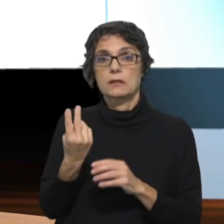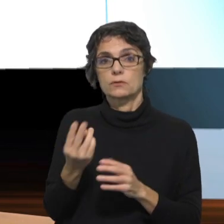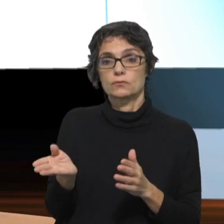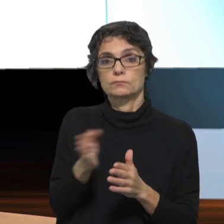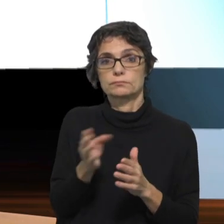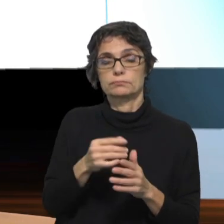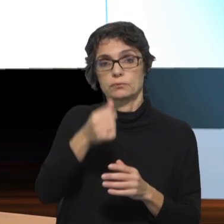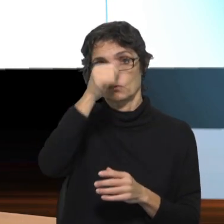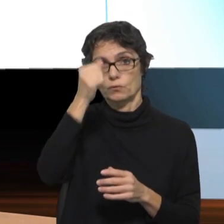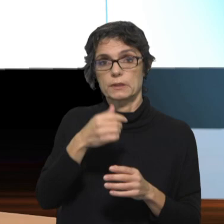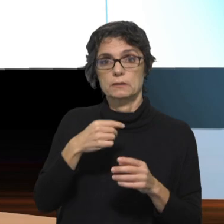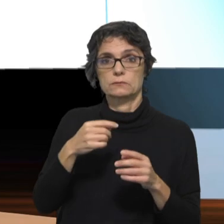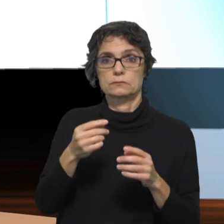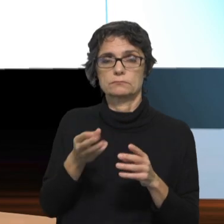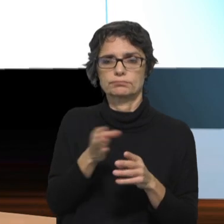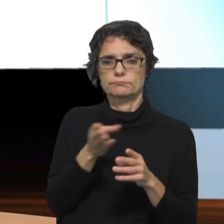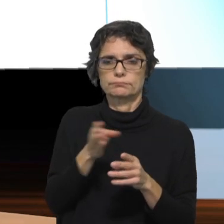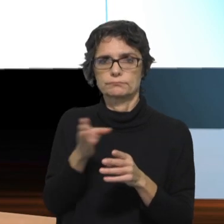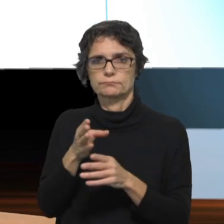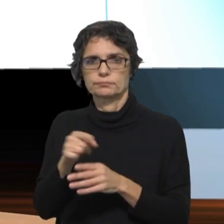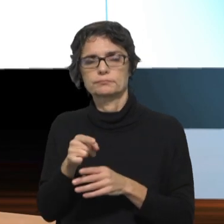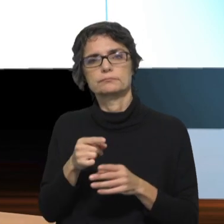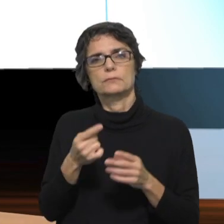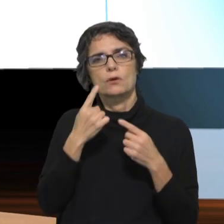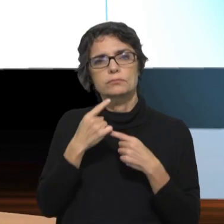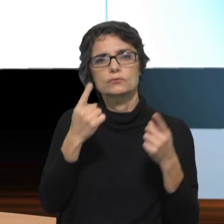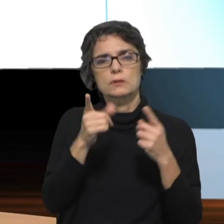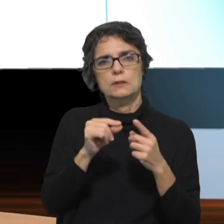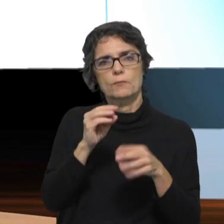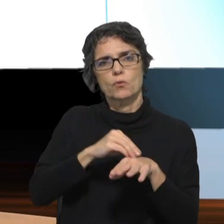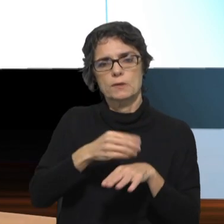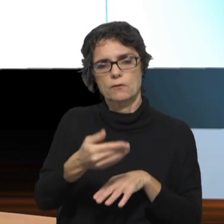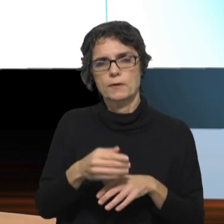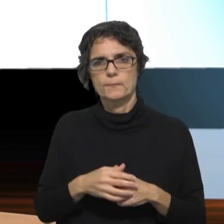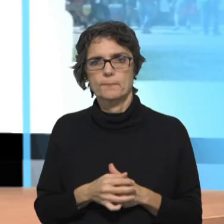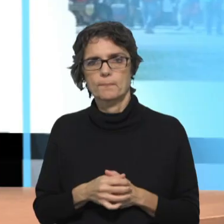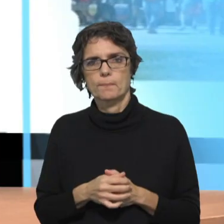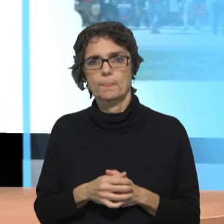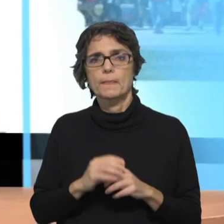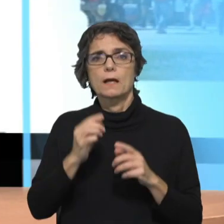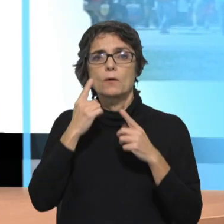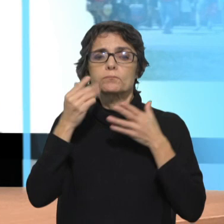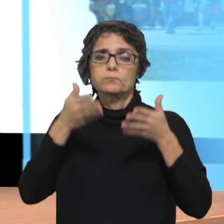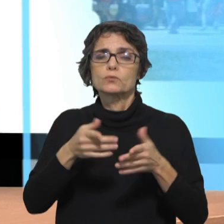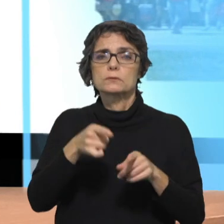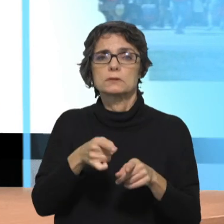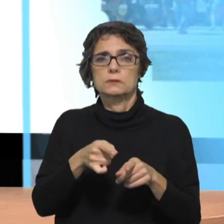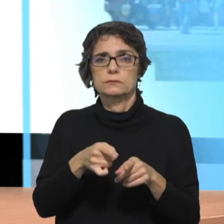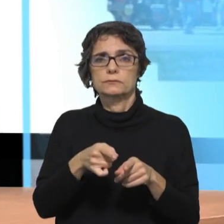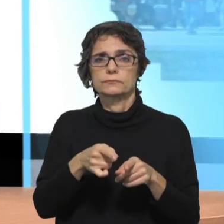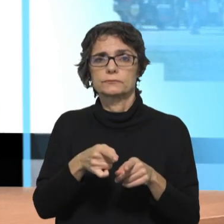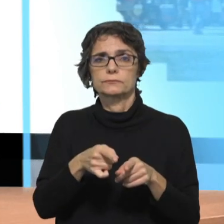numa introdução e no comentário. O que é que distingue cada uma destes textos? A parte introdutória tenta